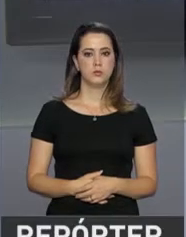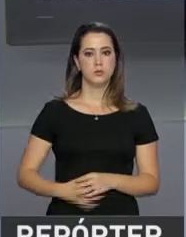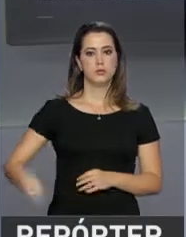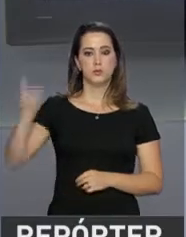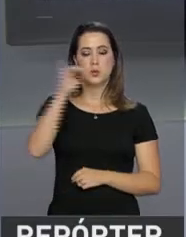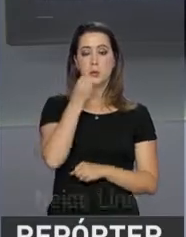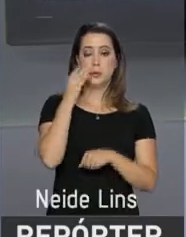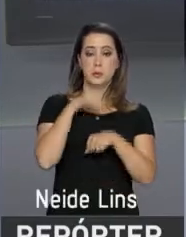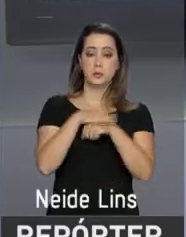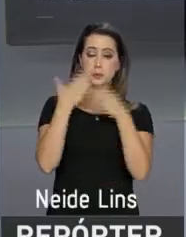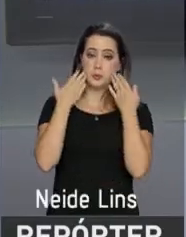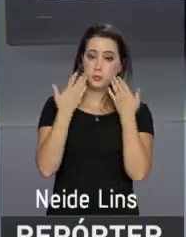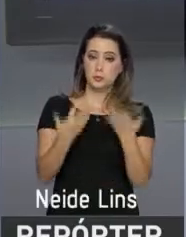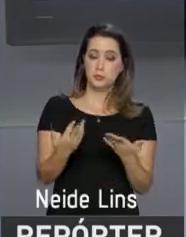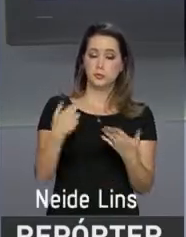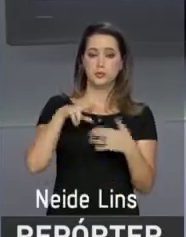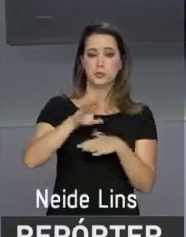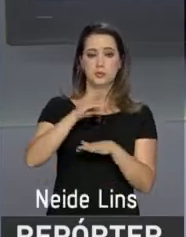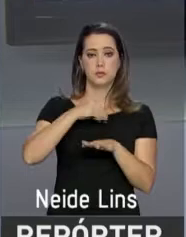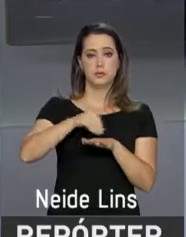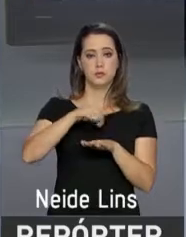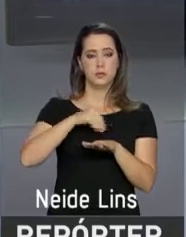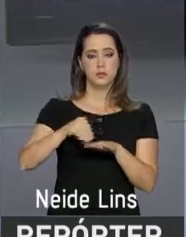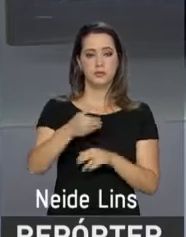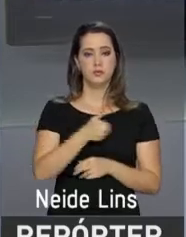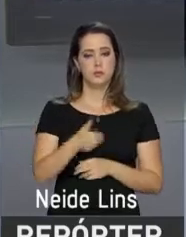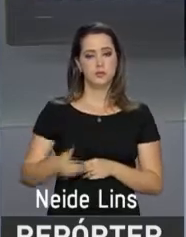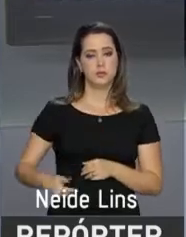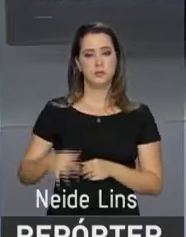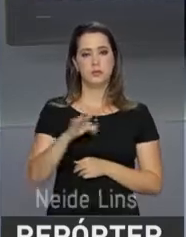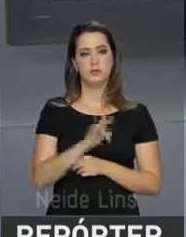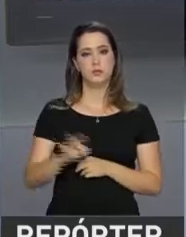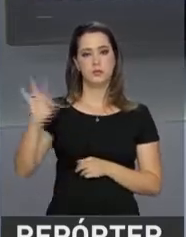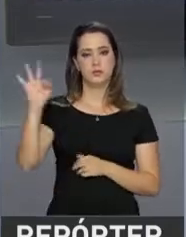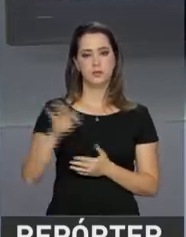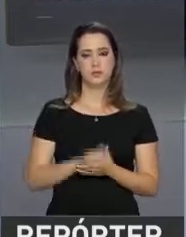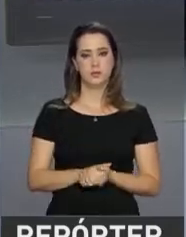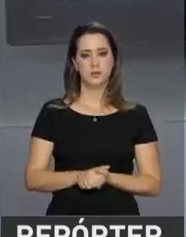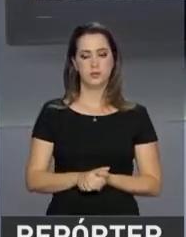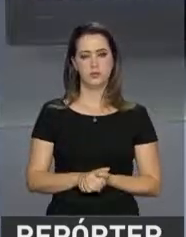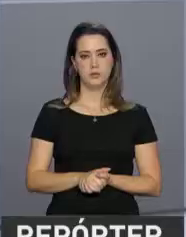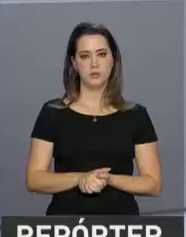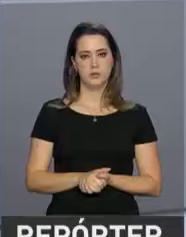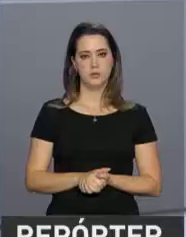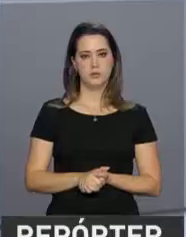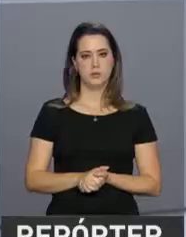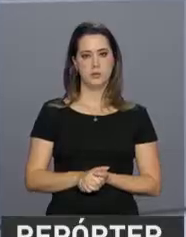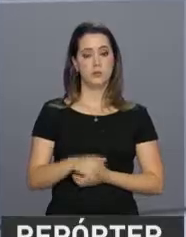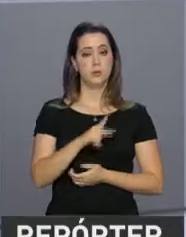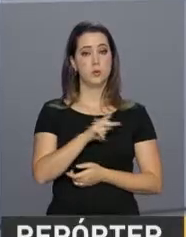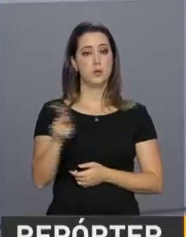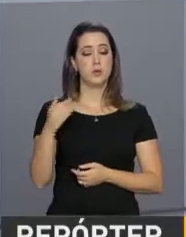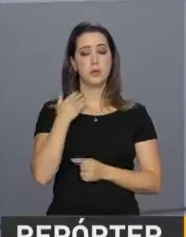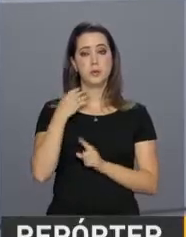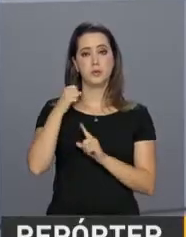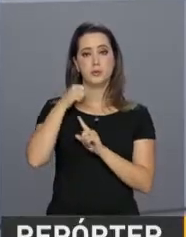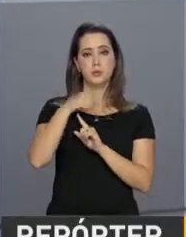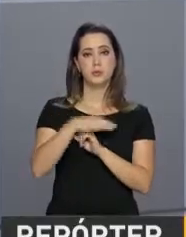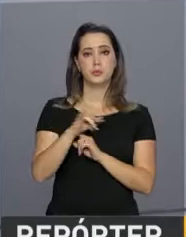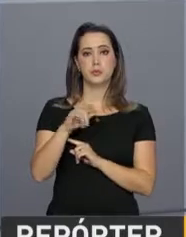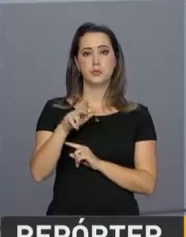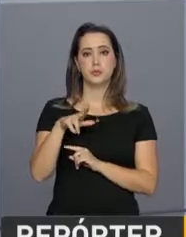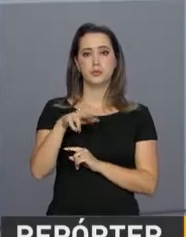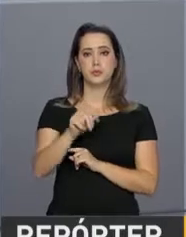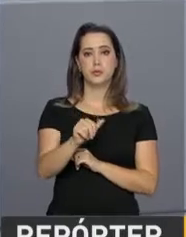Olá, boa noite. Começa agora mais um Repórter NBR com as notícias do governo federal. O presidente do Banco